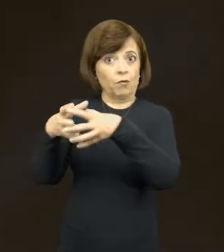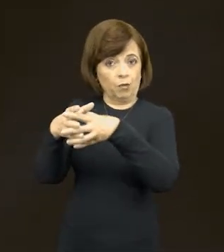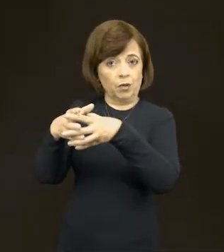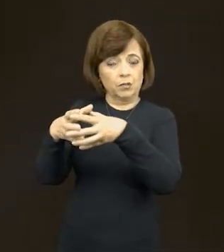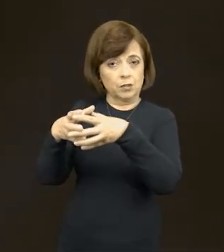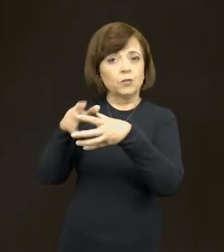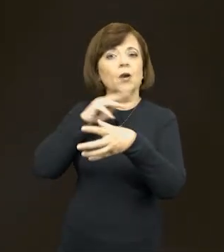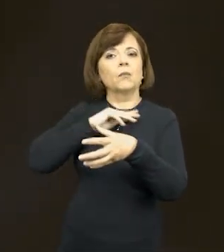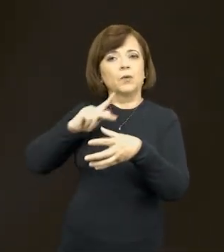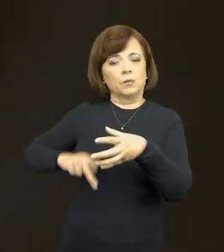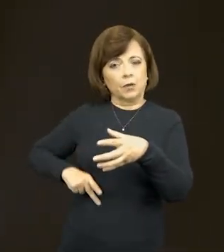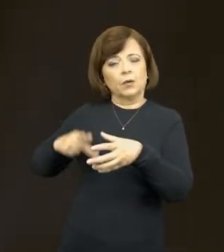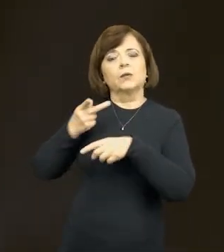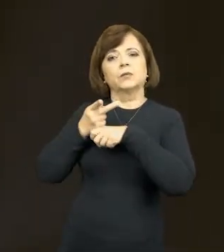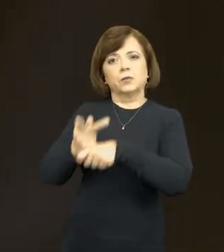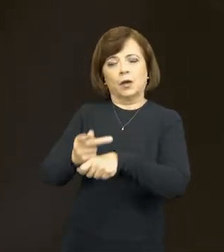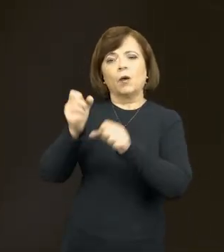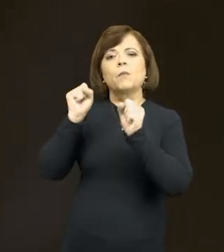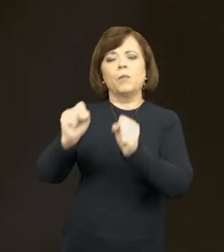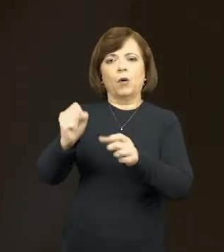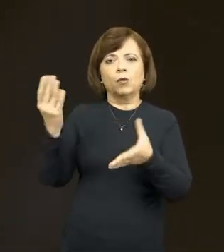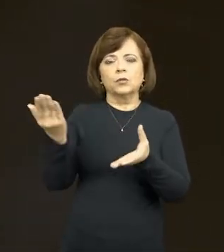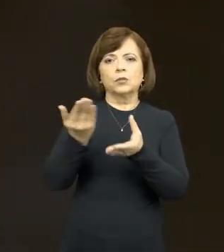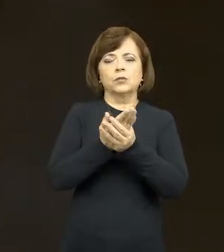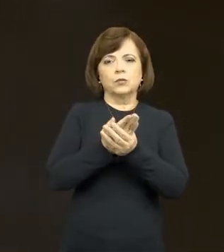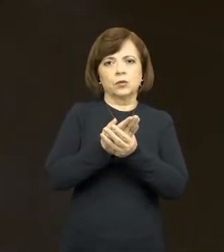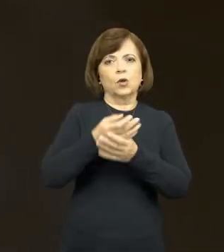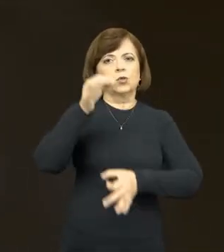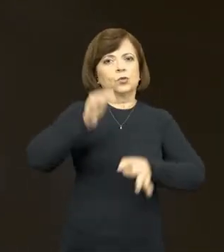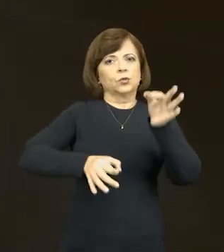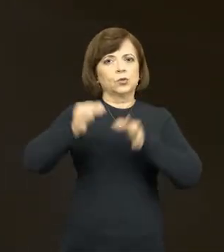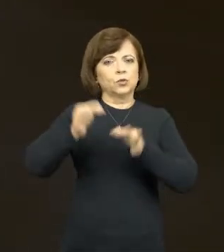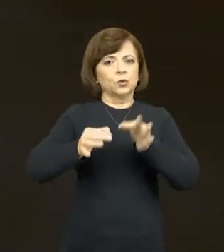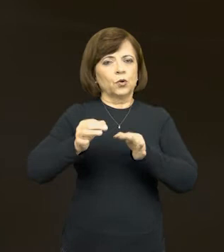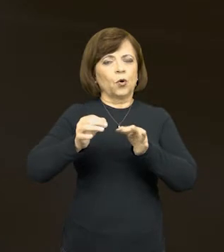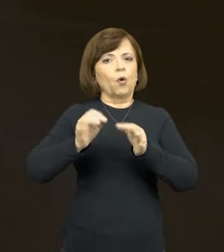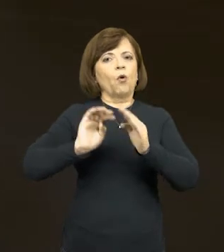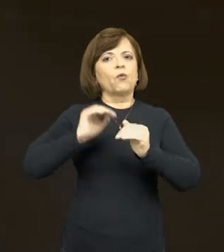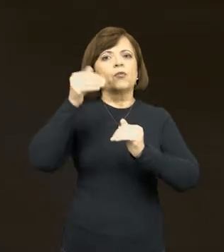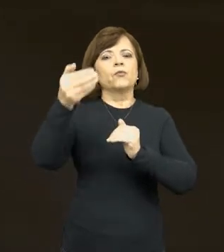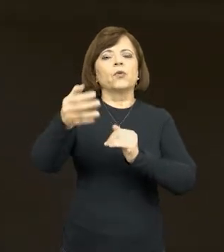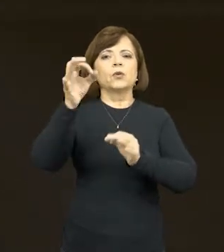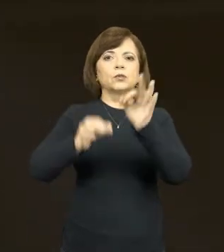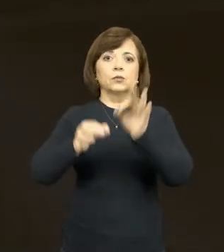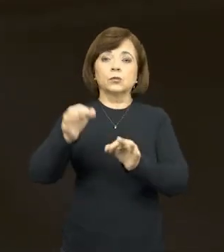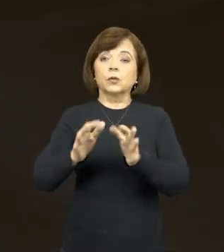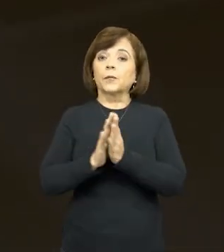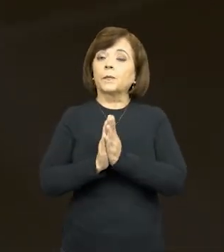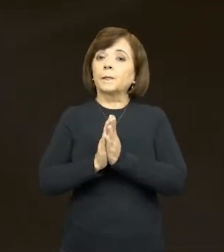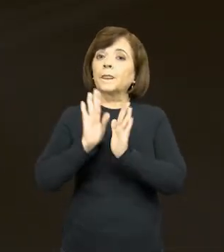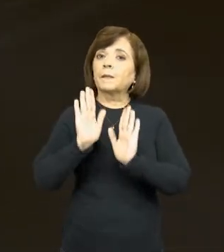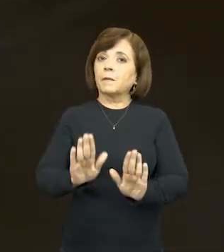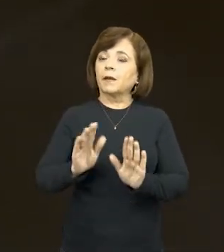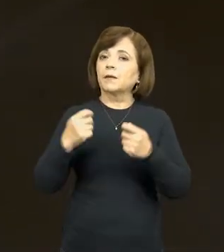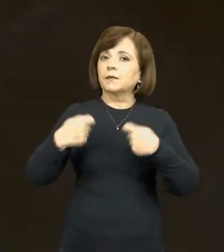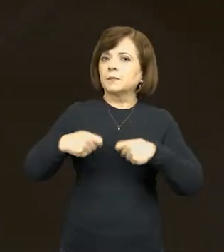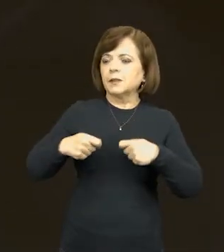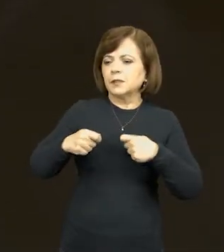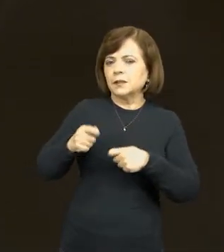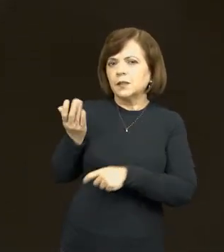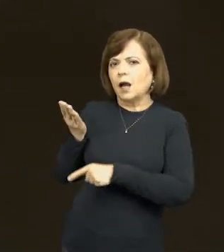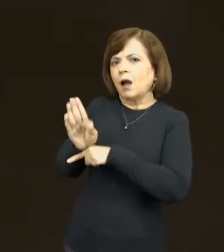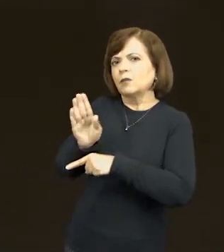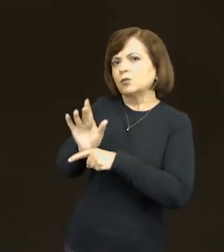coletivo, pode ser adotada uma medida judicial ou extrajudicial pelo Ministério Público, né? Mas o interessante é que sempre vai beneficiar